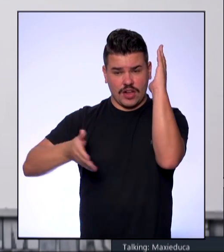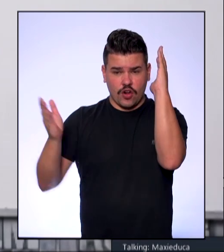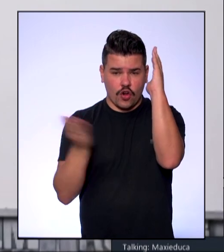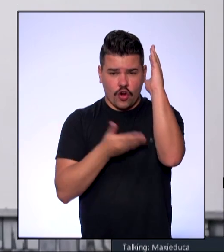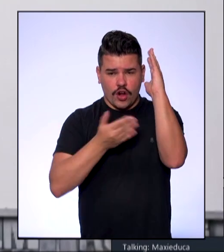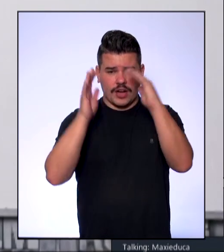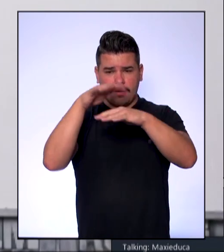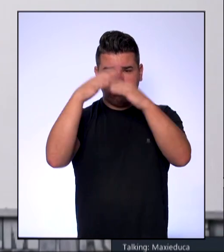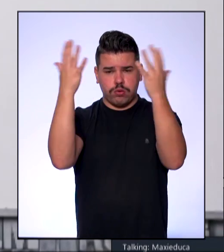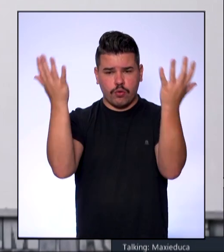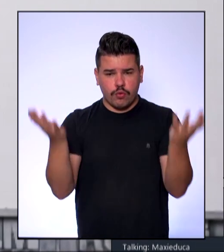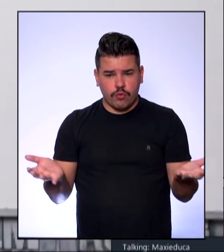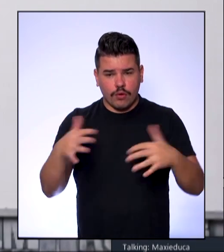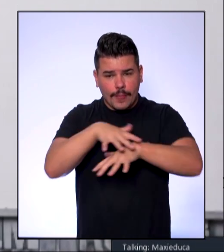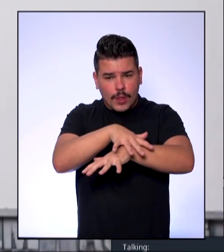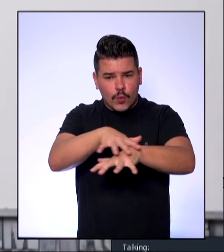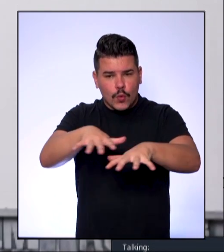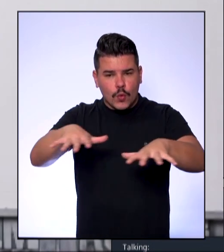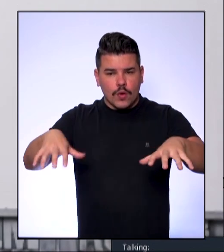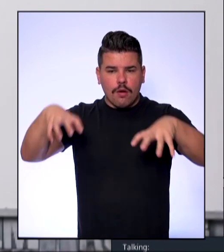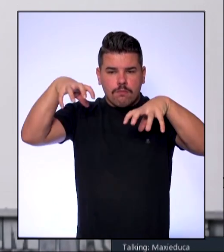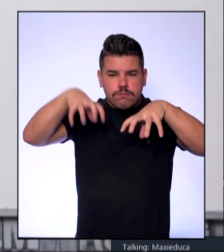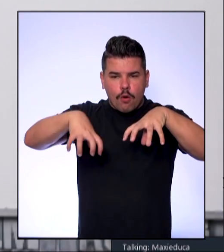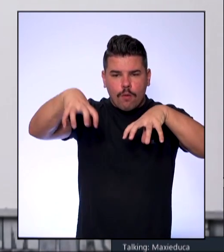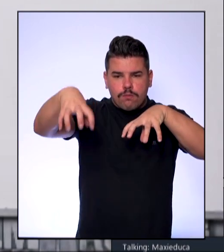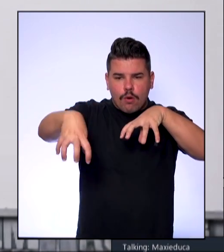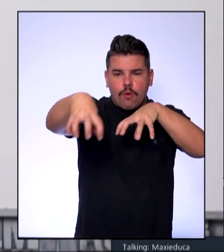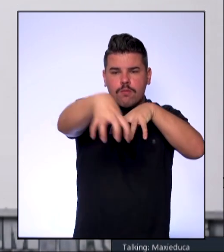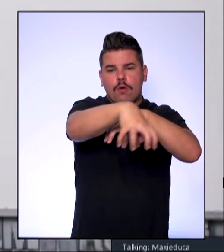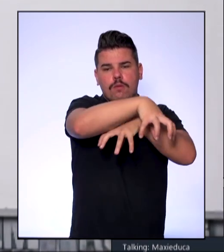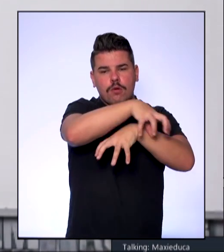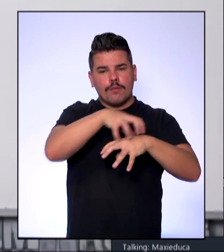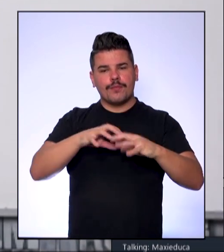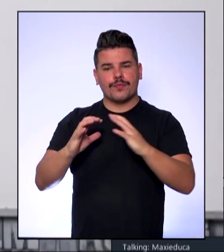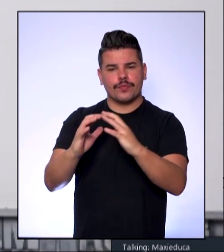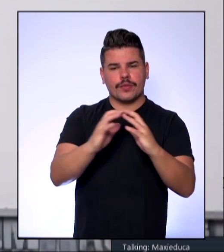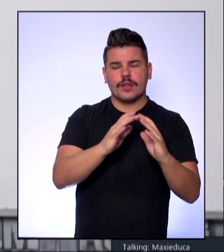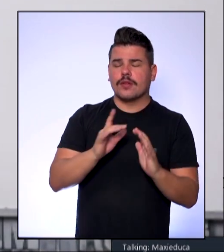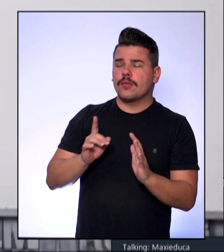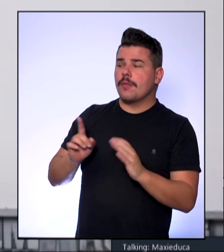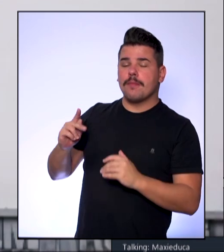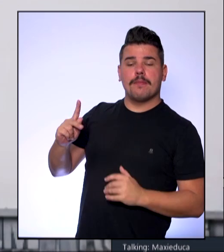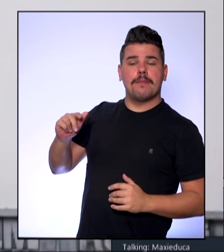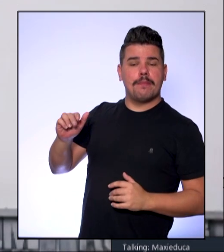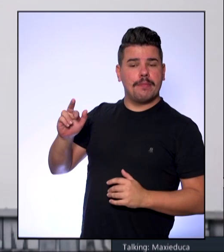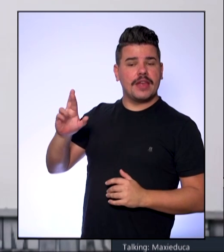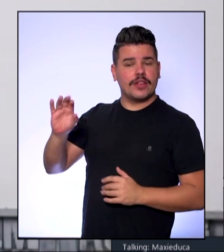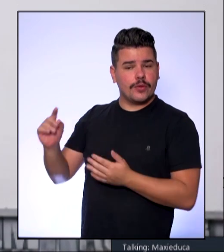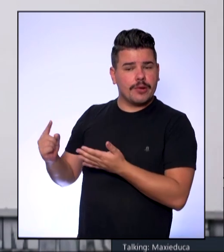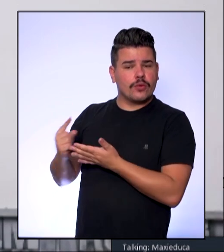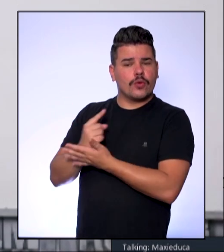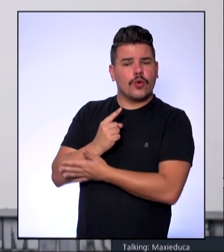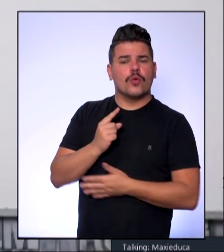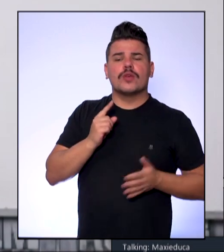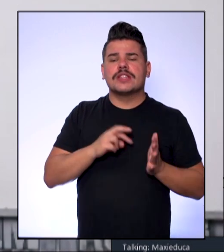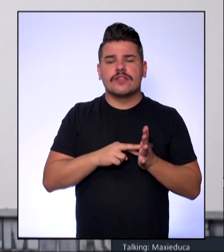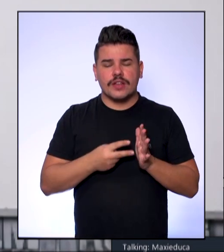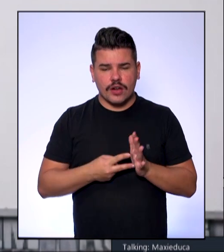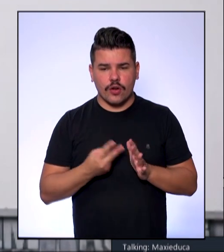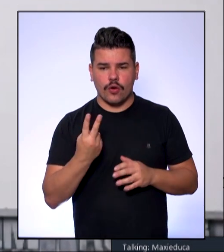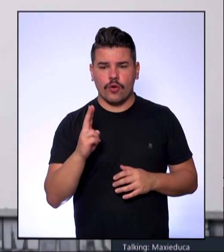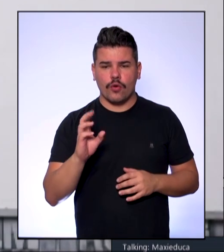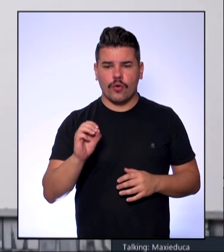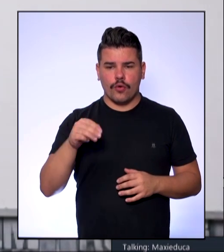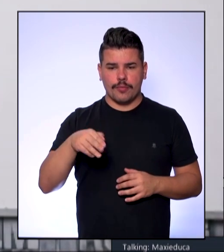uma pergunta, Pedro. O que são os hominídeos? Os hominídeos é a última evolução,